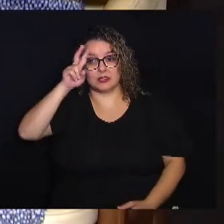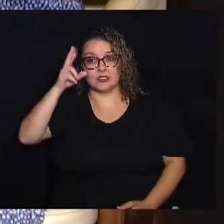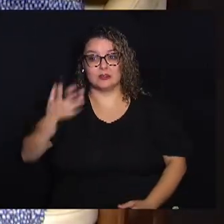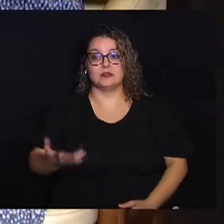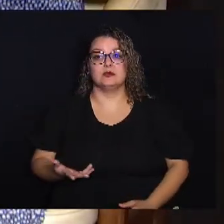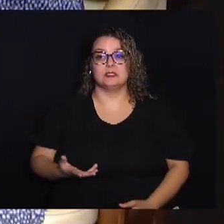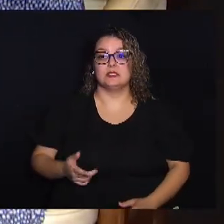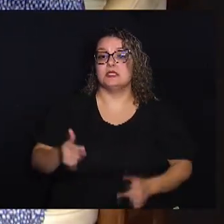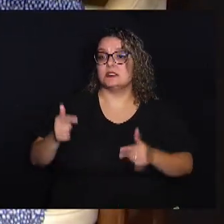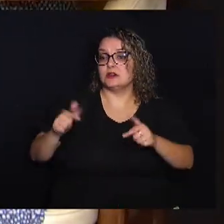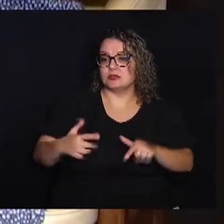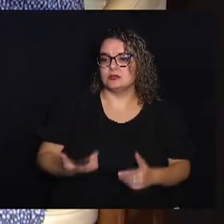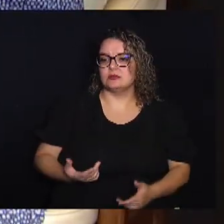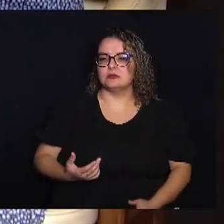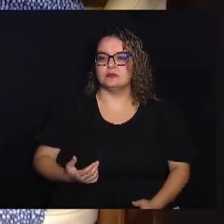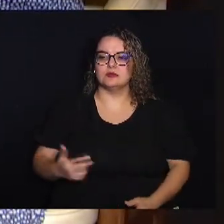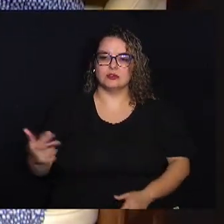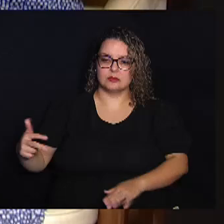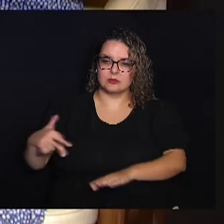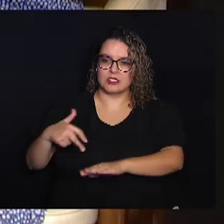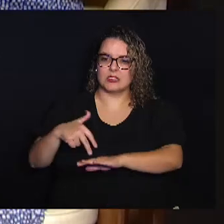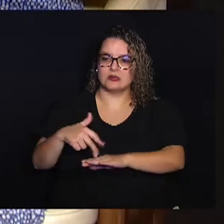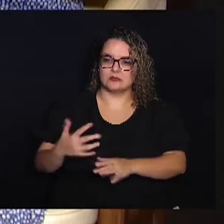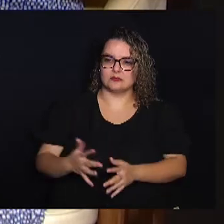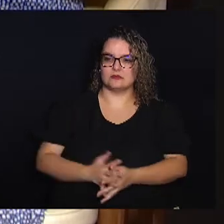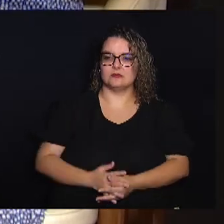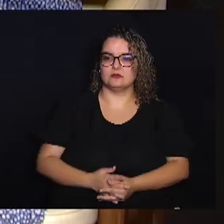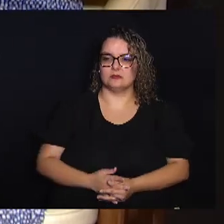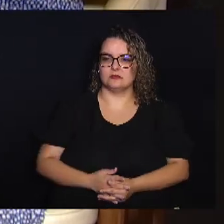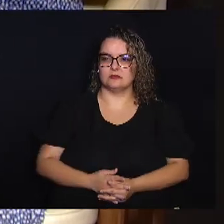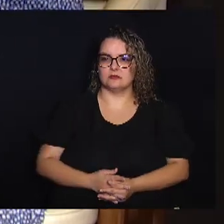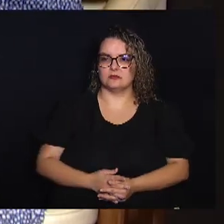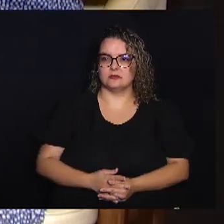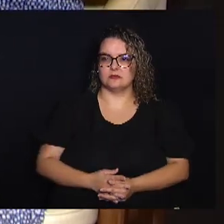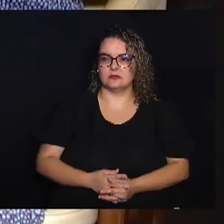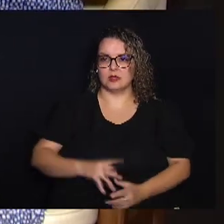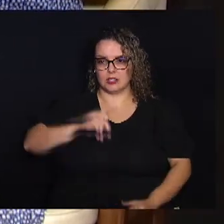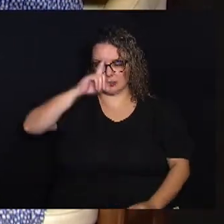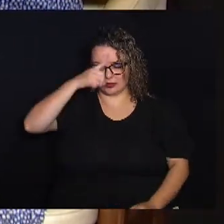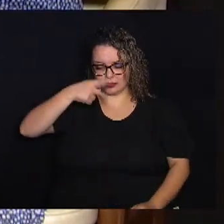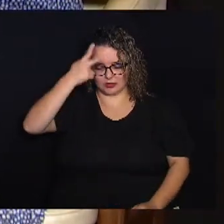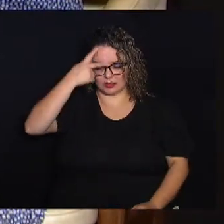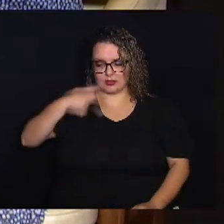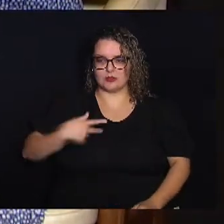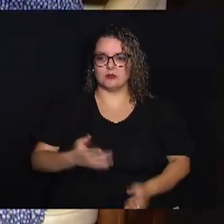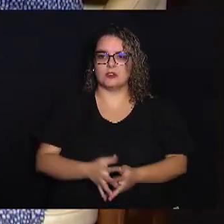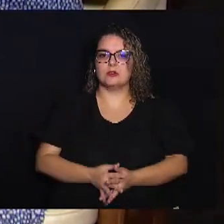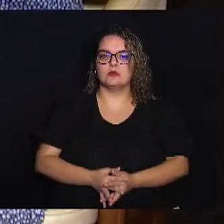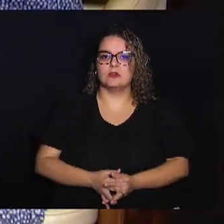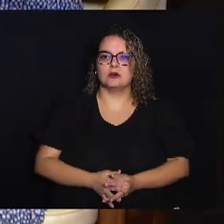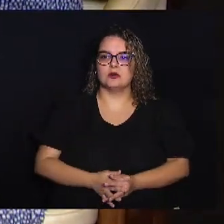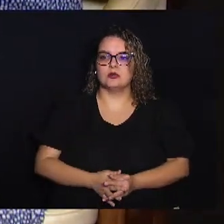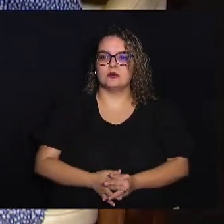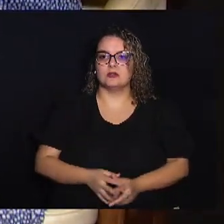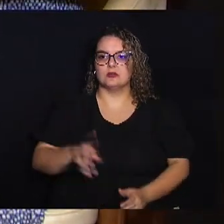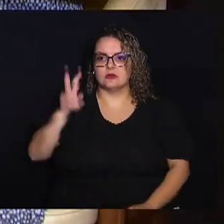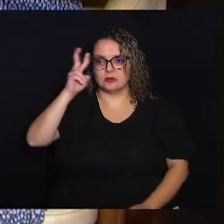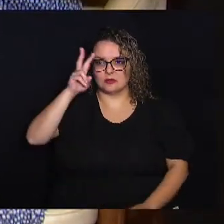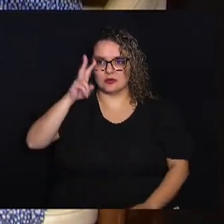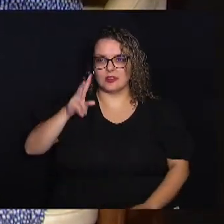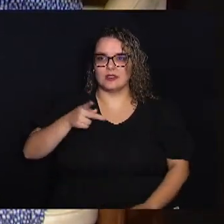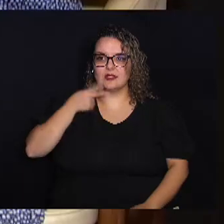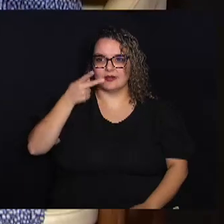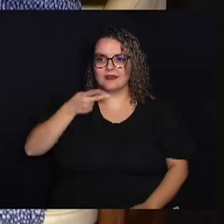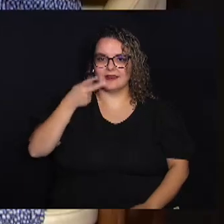ela nesse lugar de alguém que está ali... dona de si, né? E uma história que eu vou